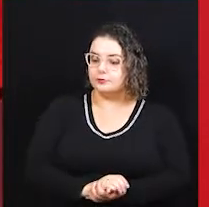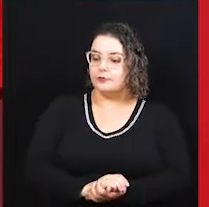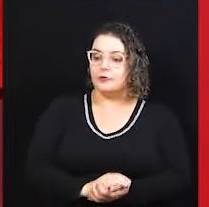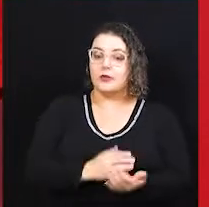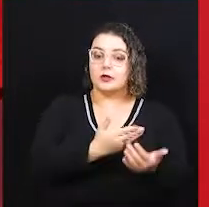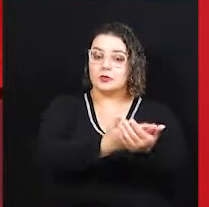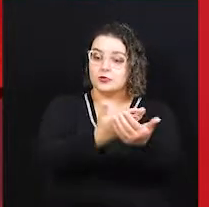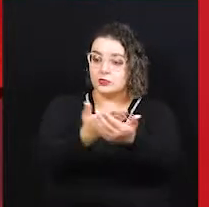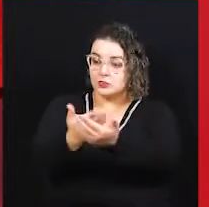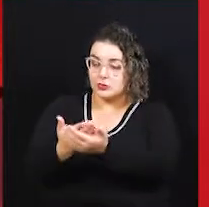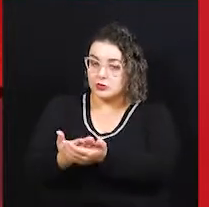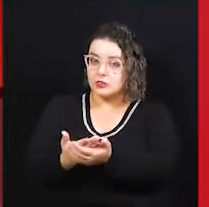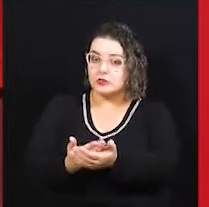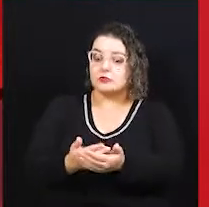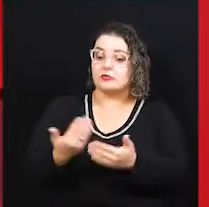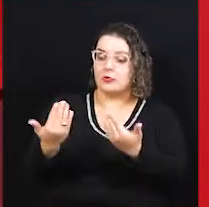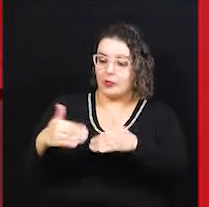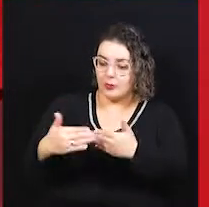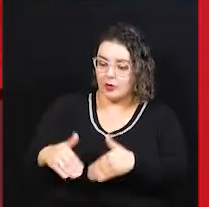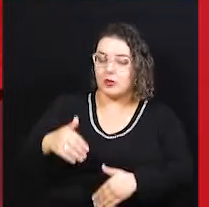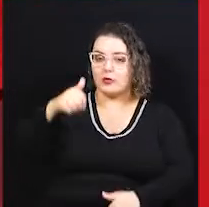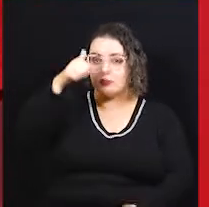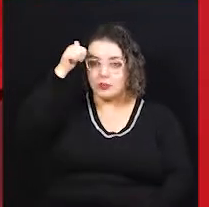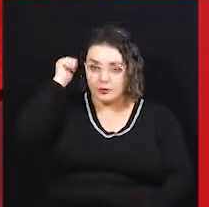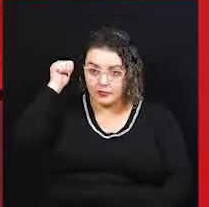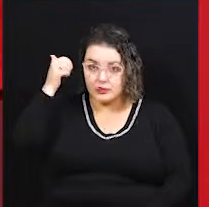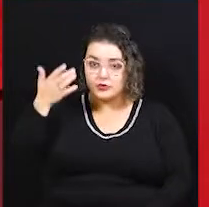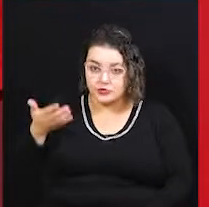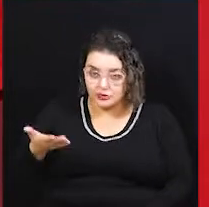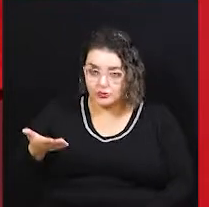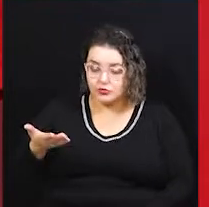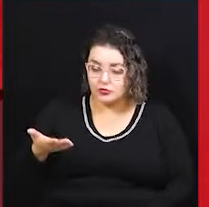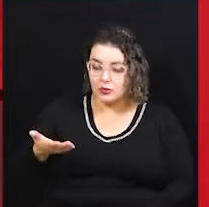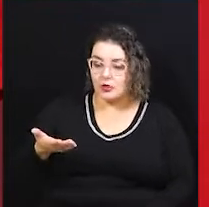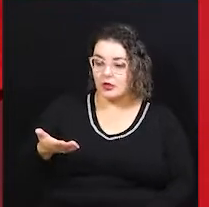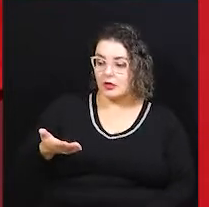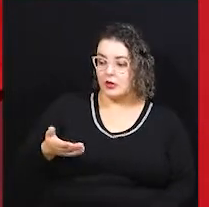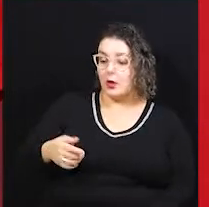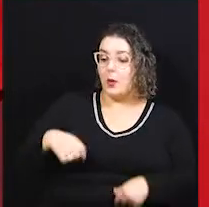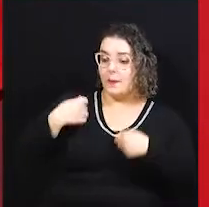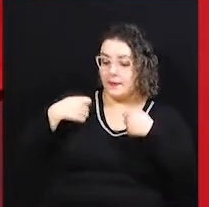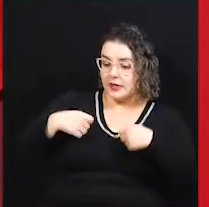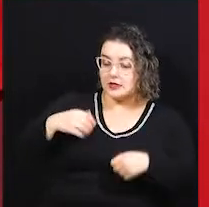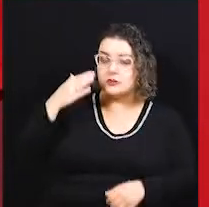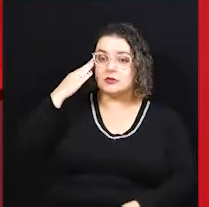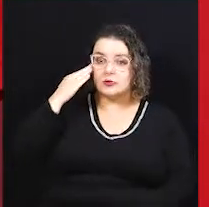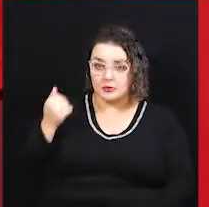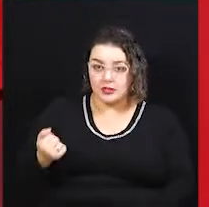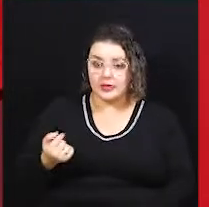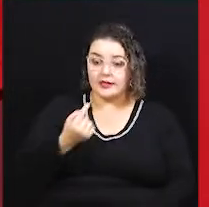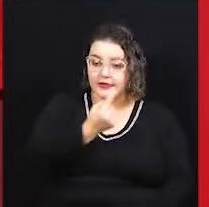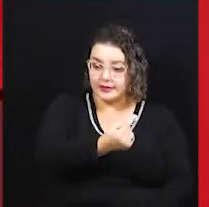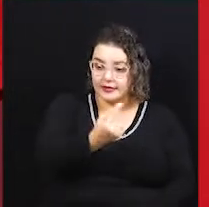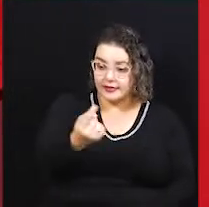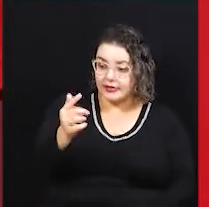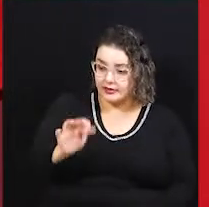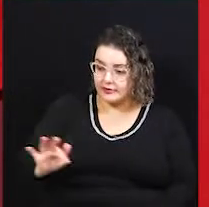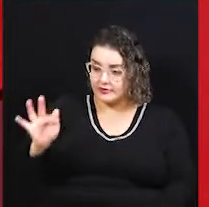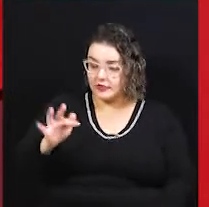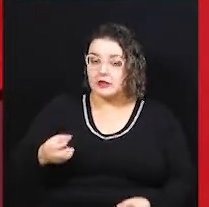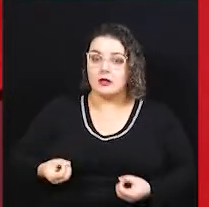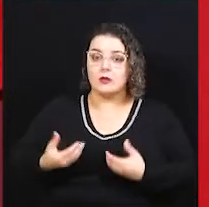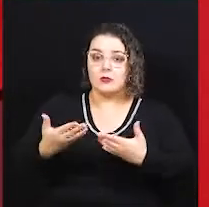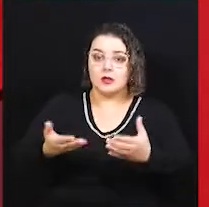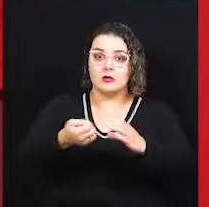os estudantes aí, que vão prestar o vestibular, eles saibam que cada universidade